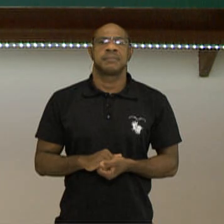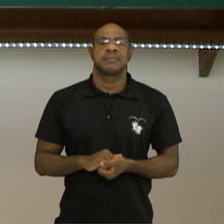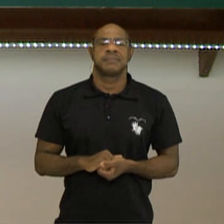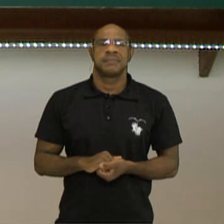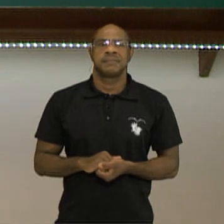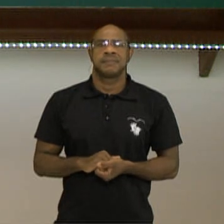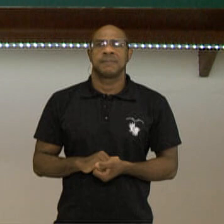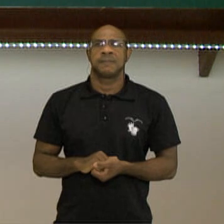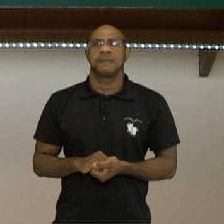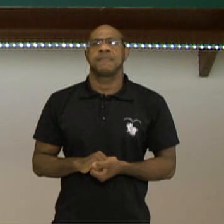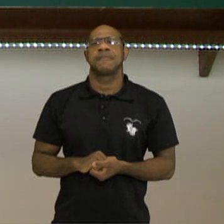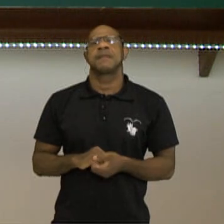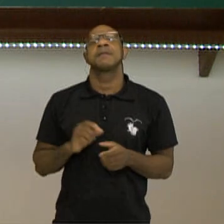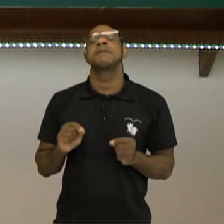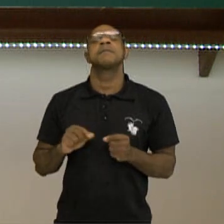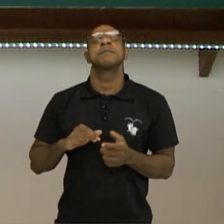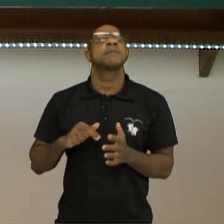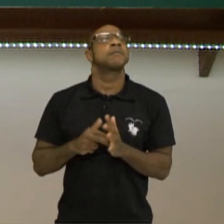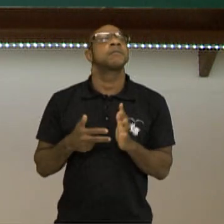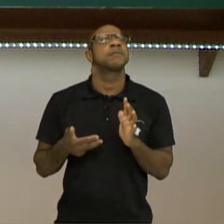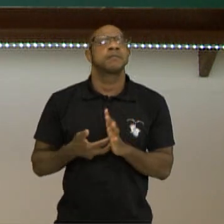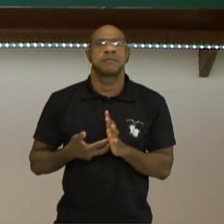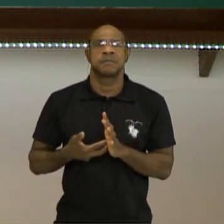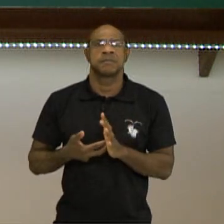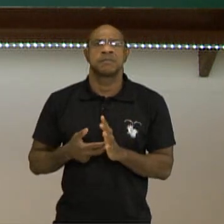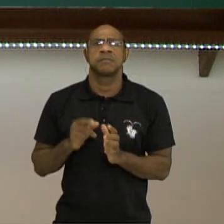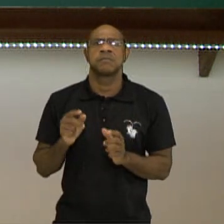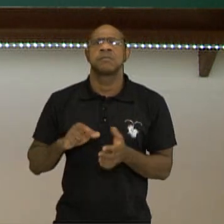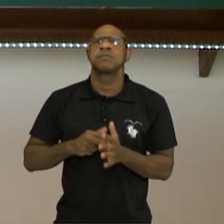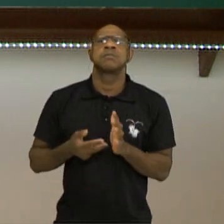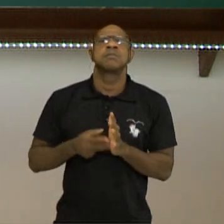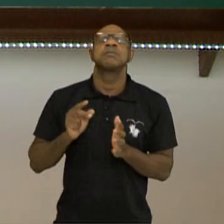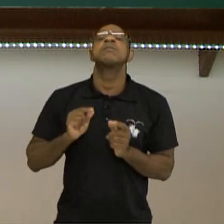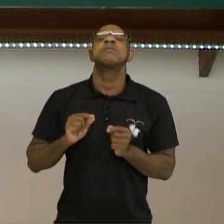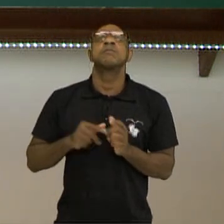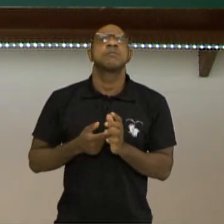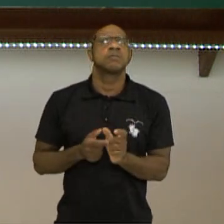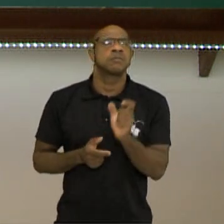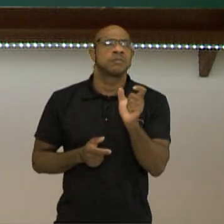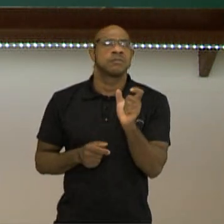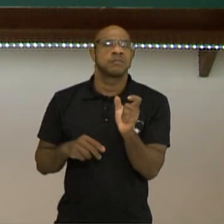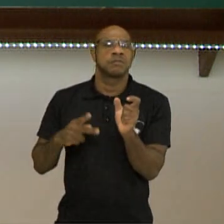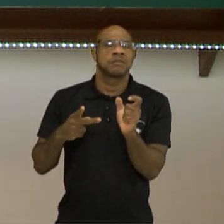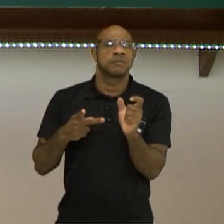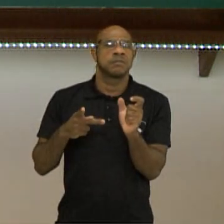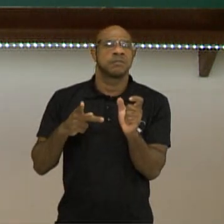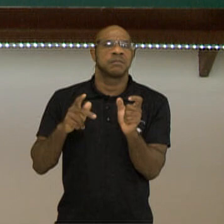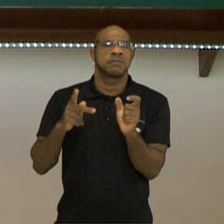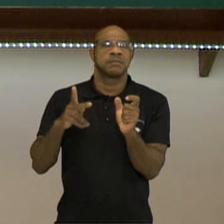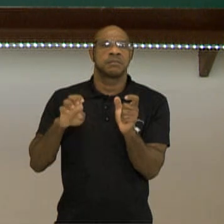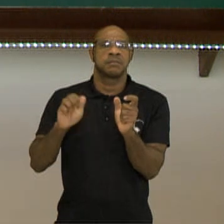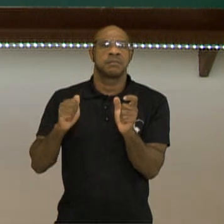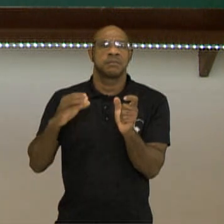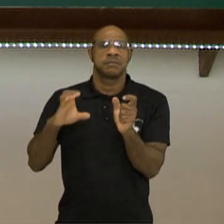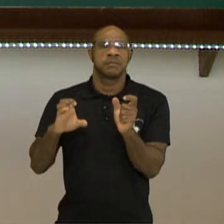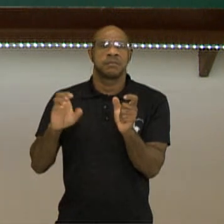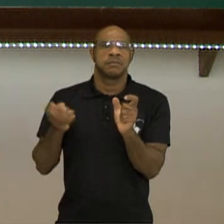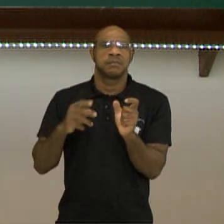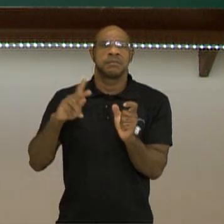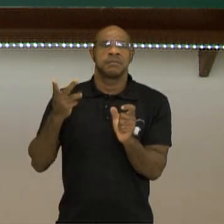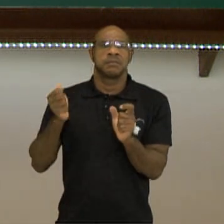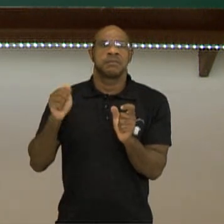E aí, o que significa peace, harmony? Conseguiu responder? Vamos conferir. Letra